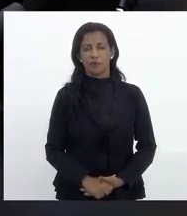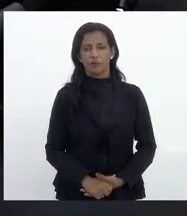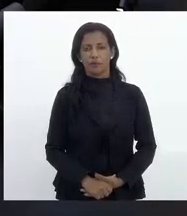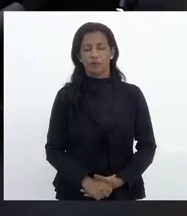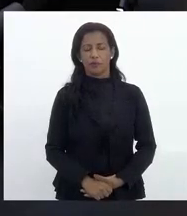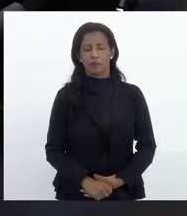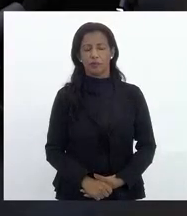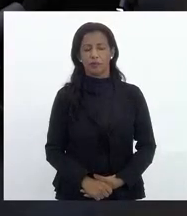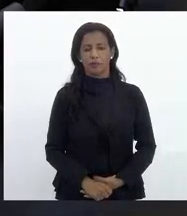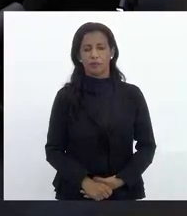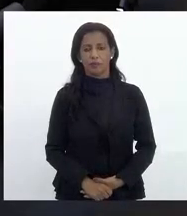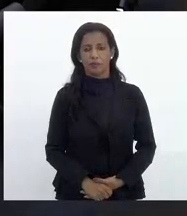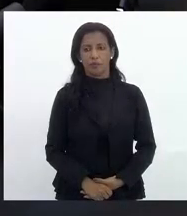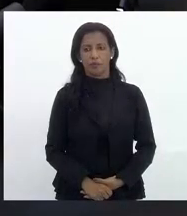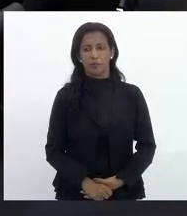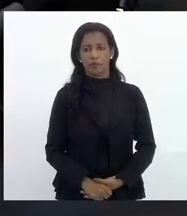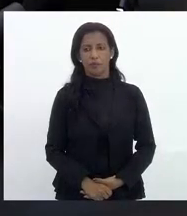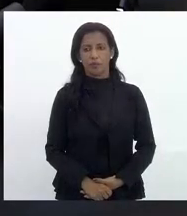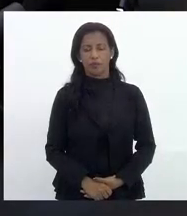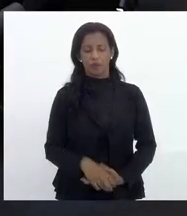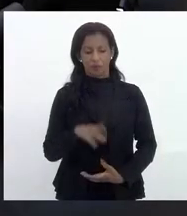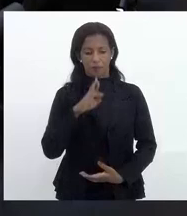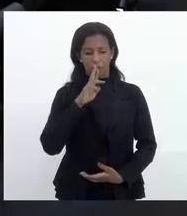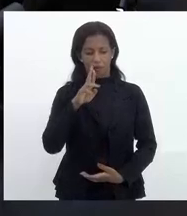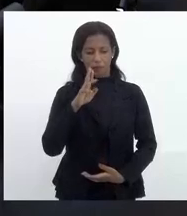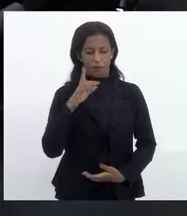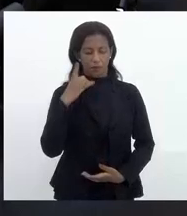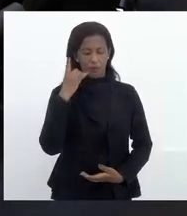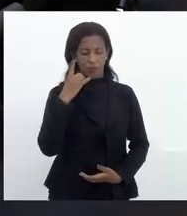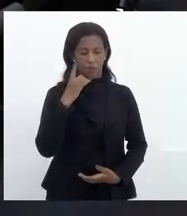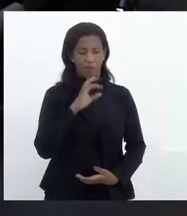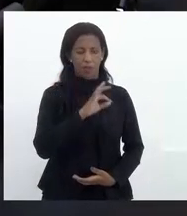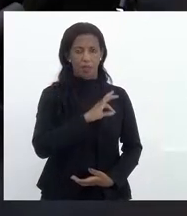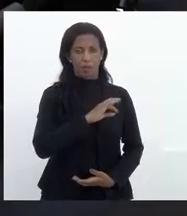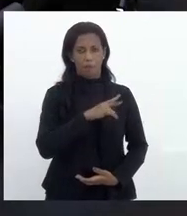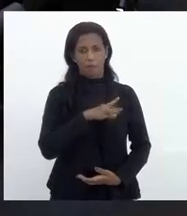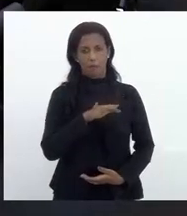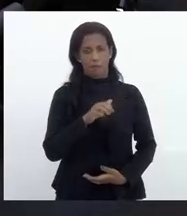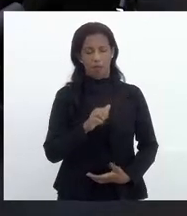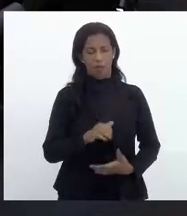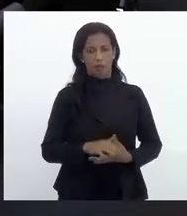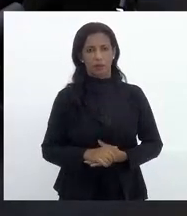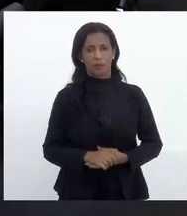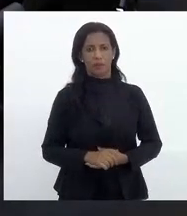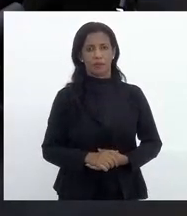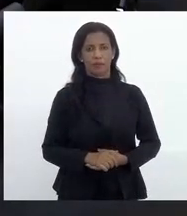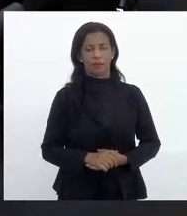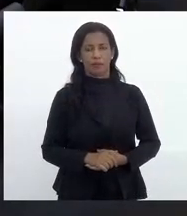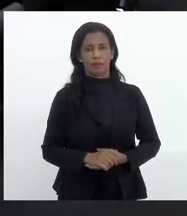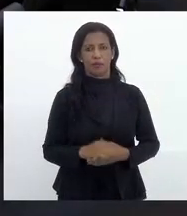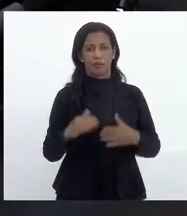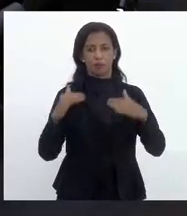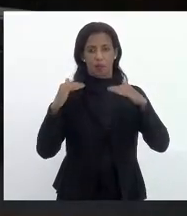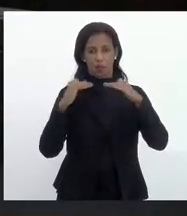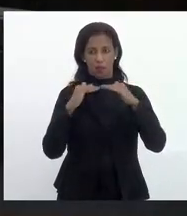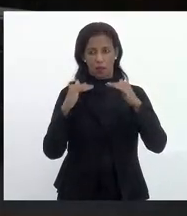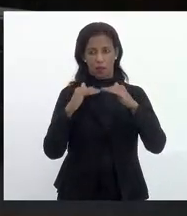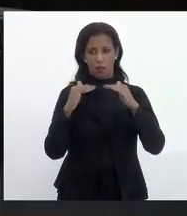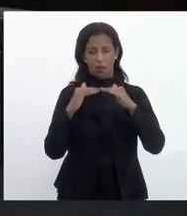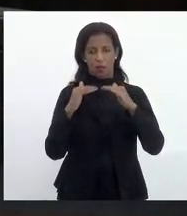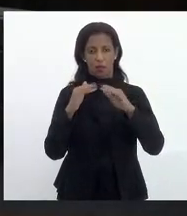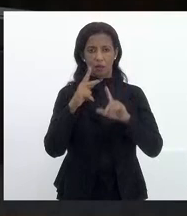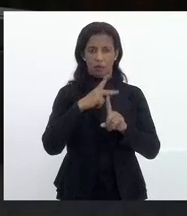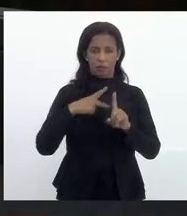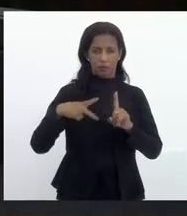E ai desculpa bom em resposta à deputada Martha Rocha a o teto de